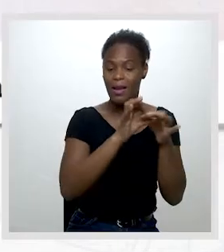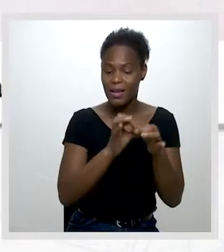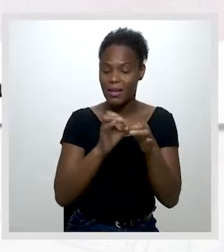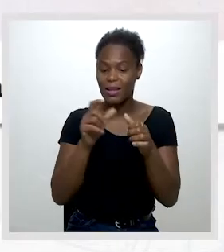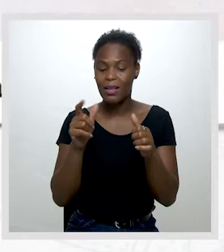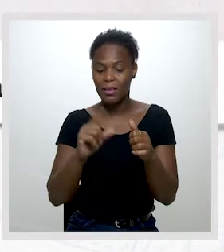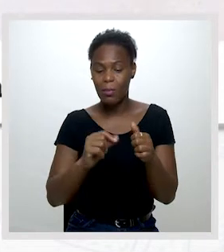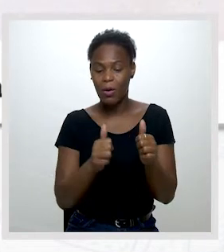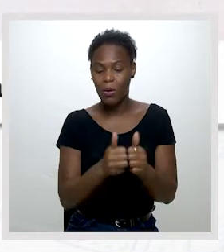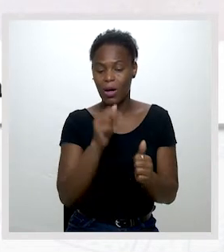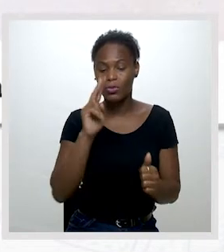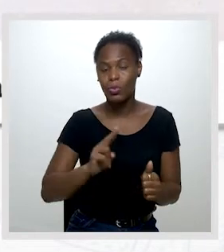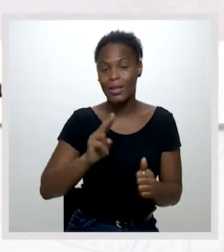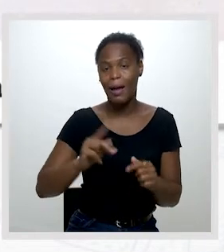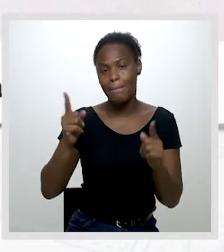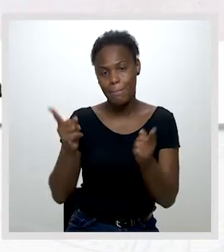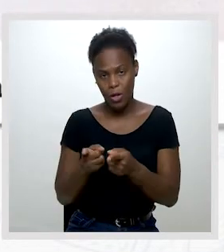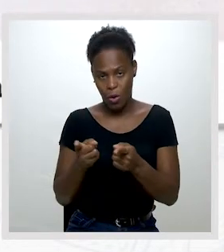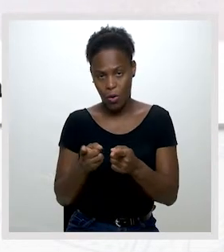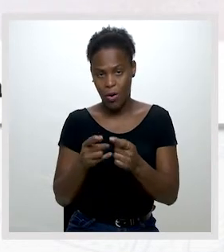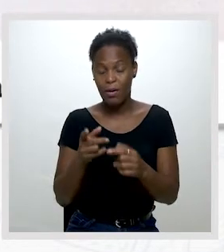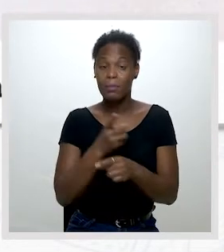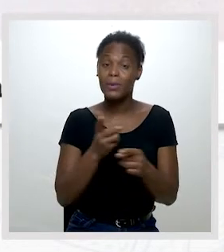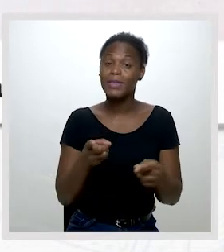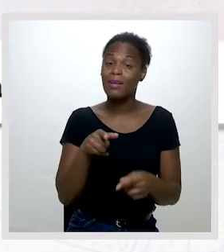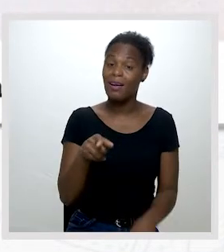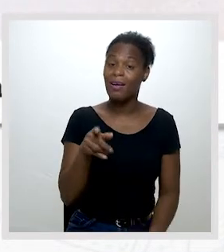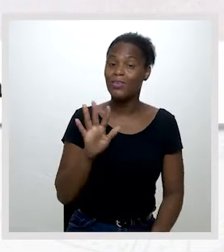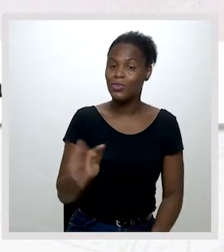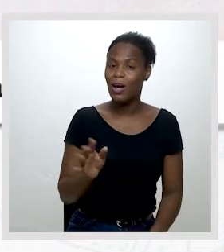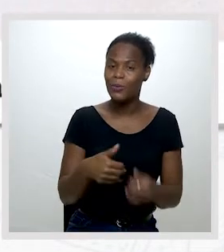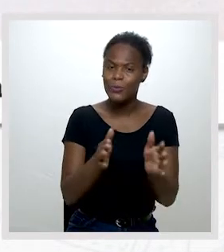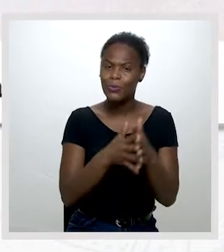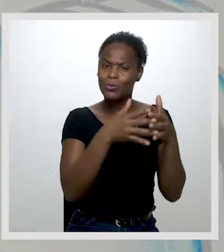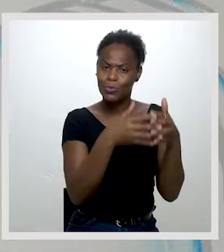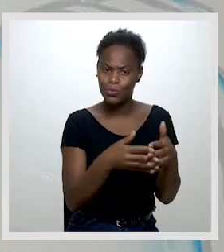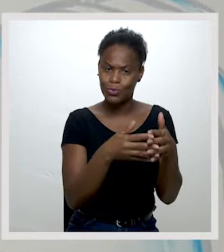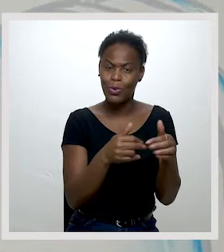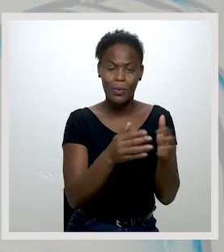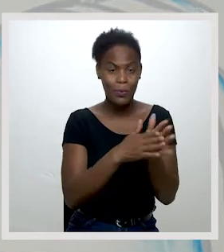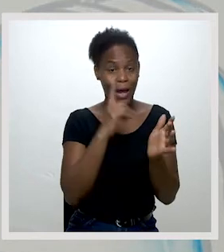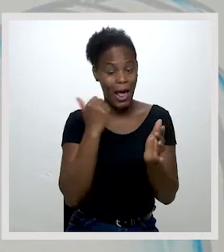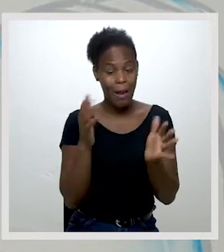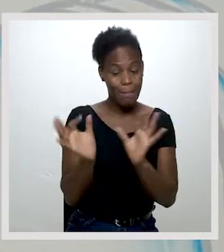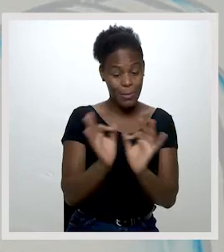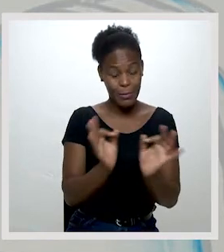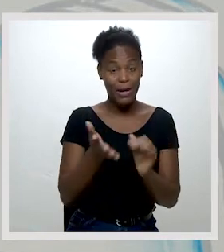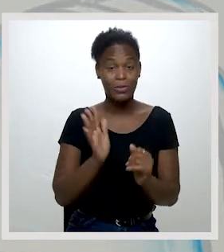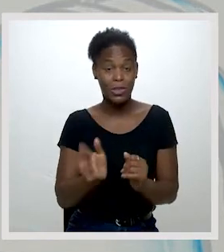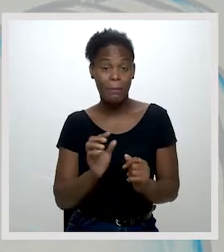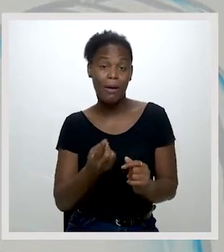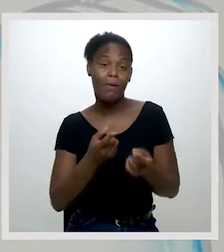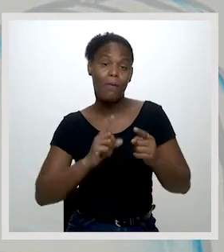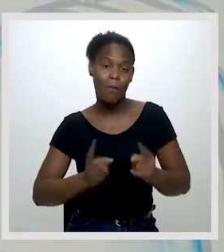subunidade menor. Então, neste caso, já temos toda a estrutura, toda ela pronta para começar